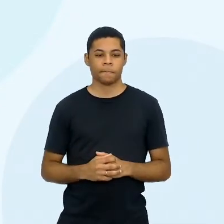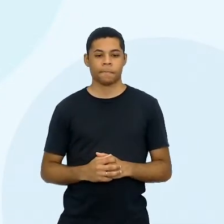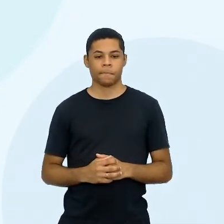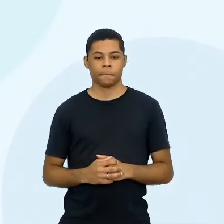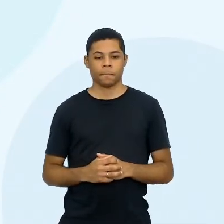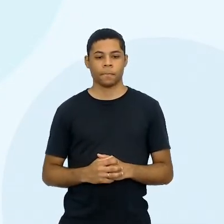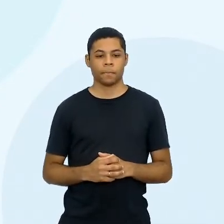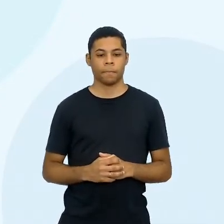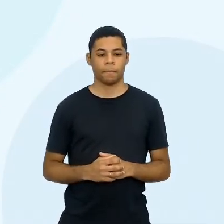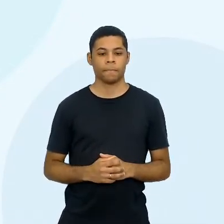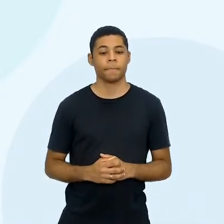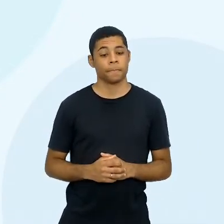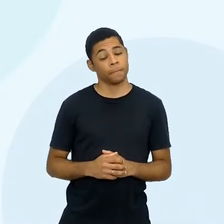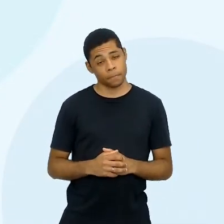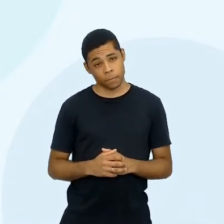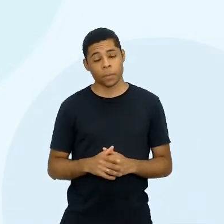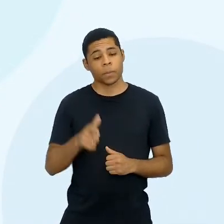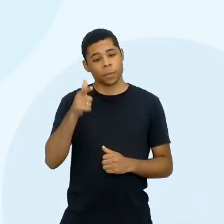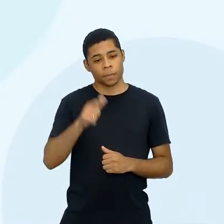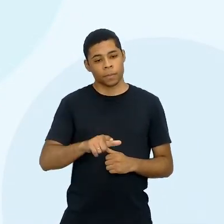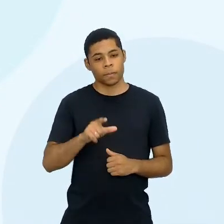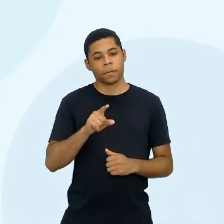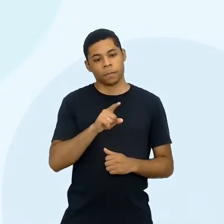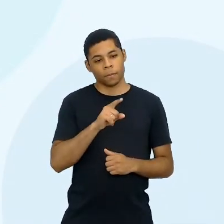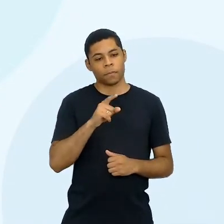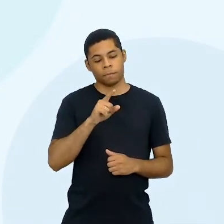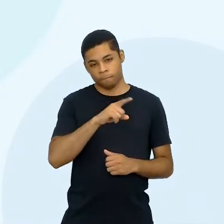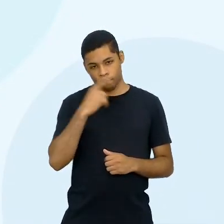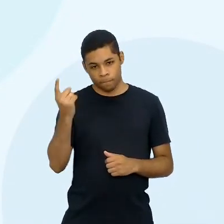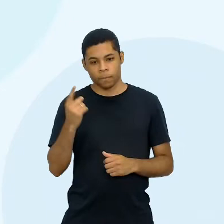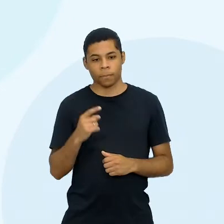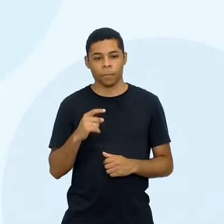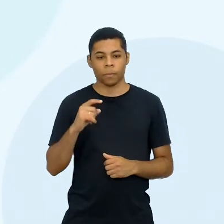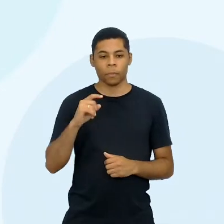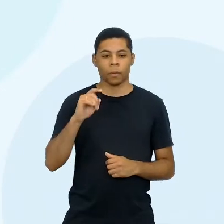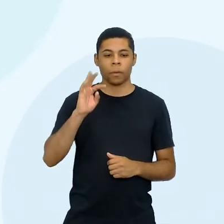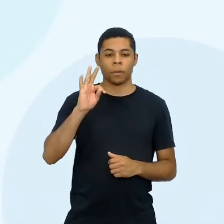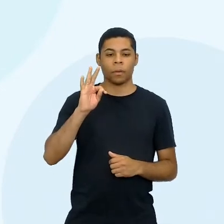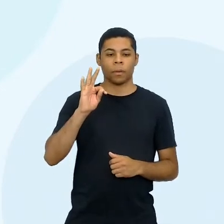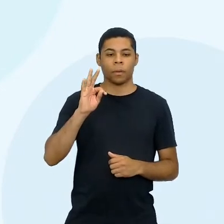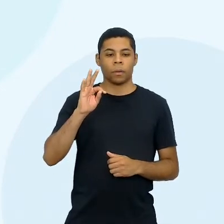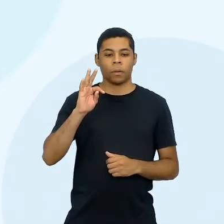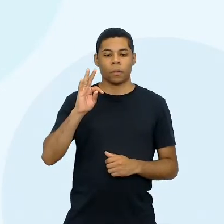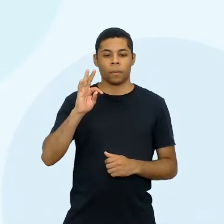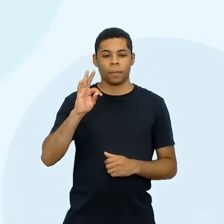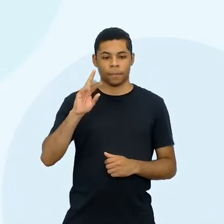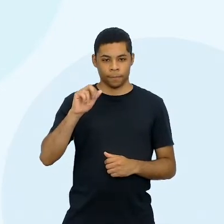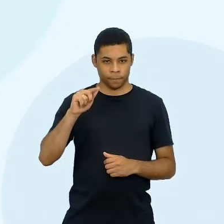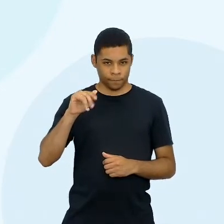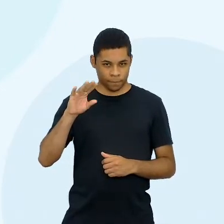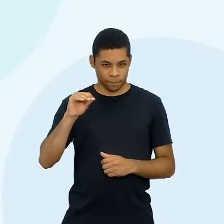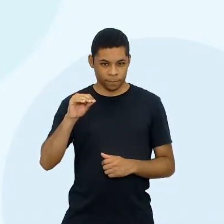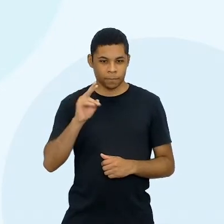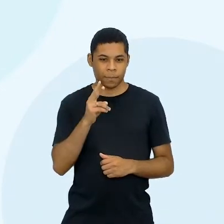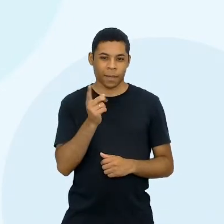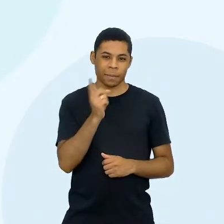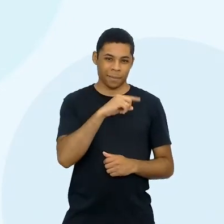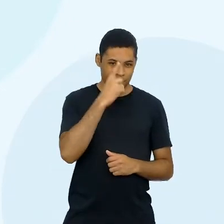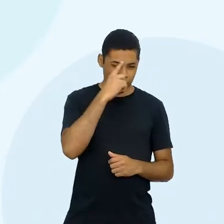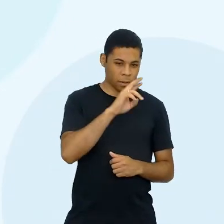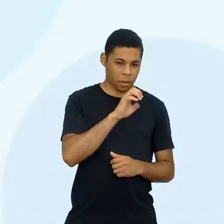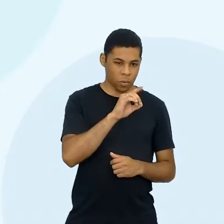aí. E da mesma forma que nós vimos lá o basalto e o riolito também, ela é muito utilizada aí para